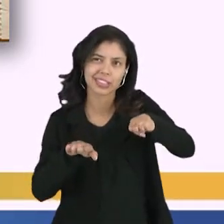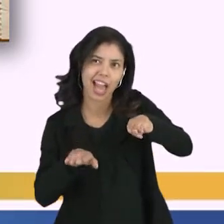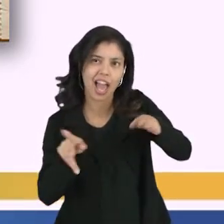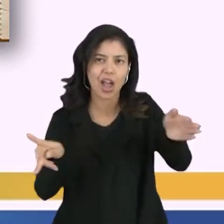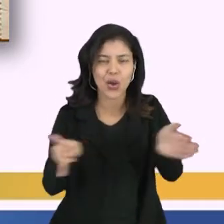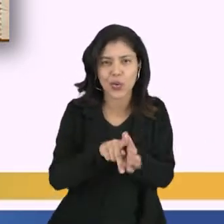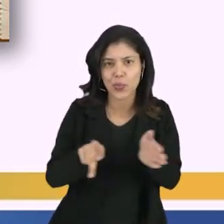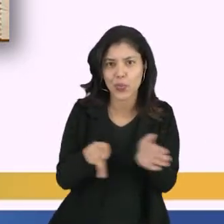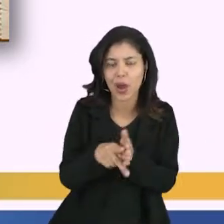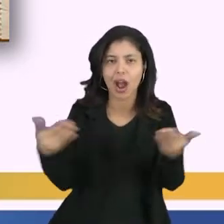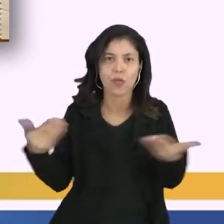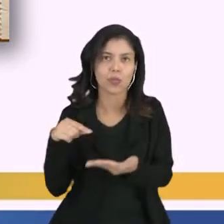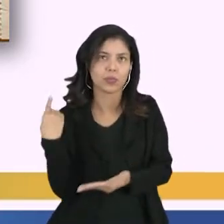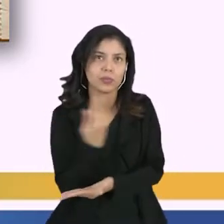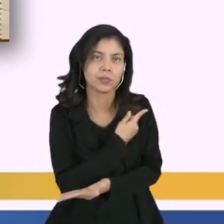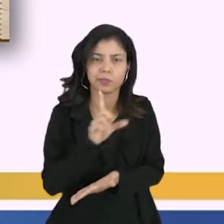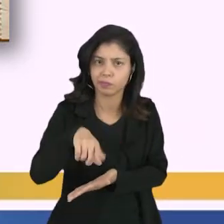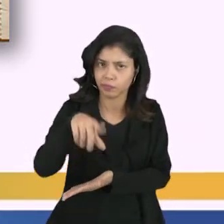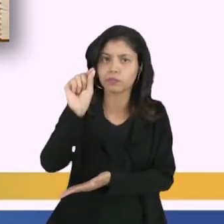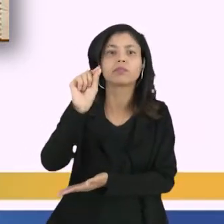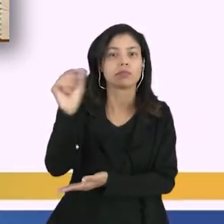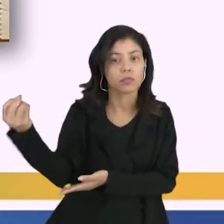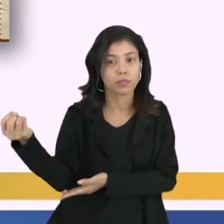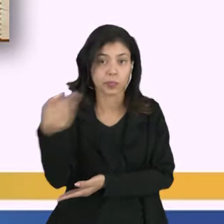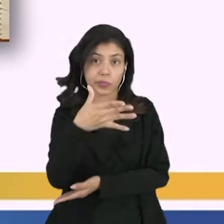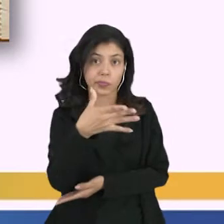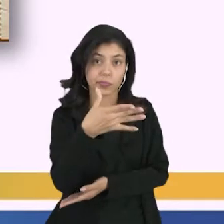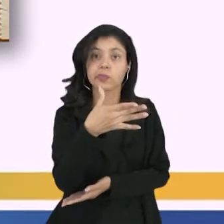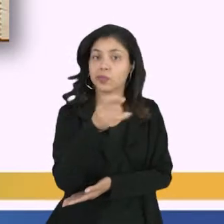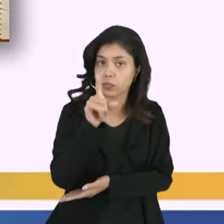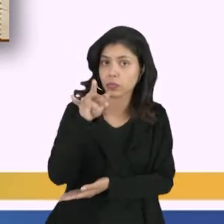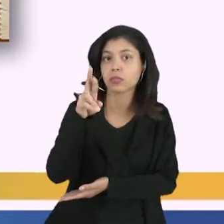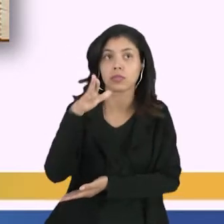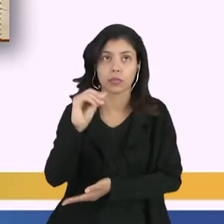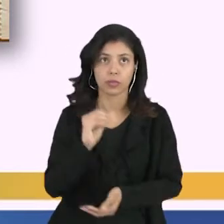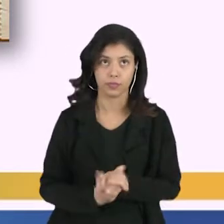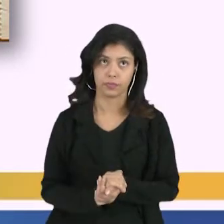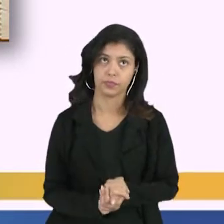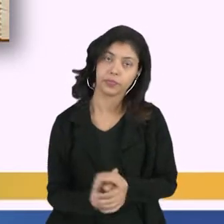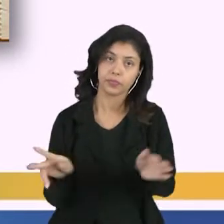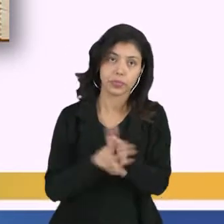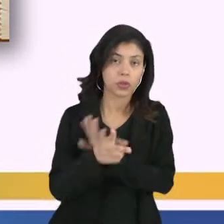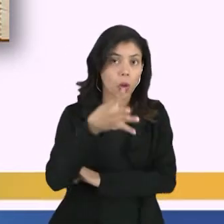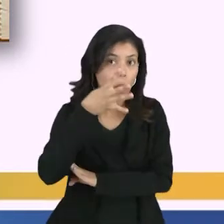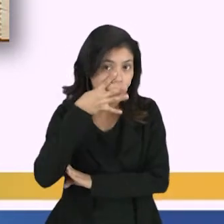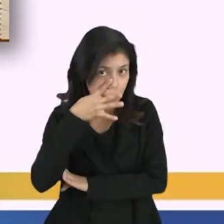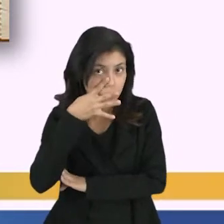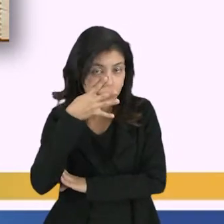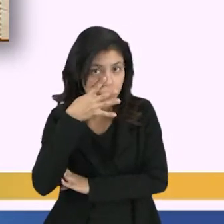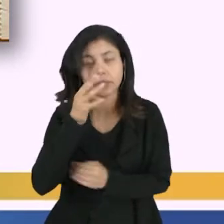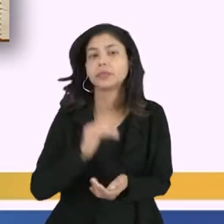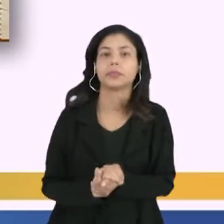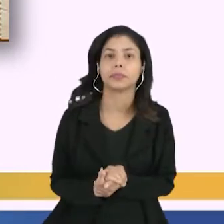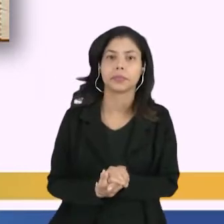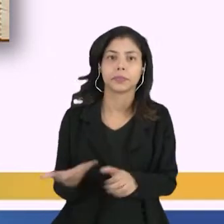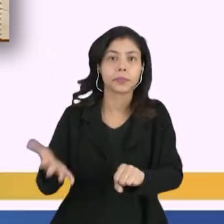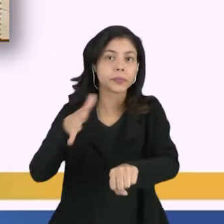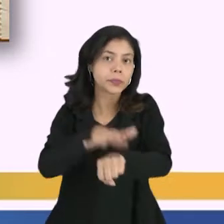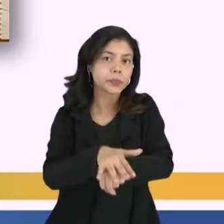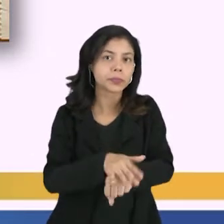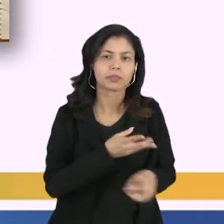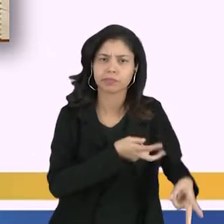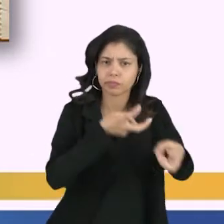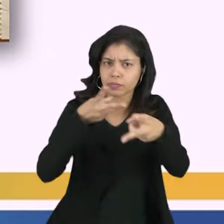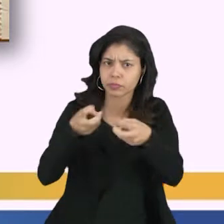A gente tem aí agora uma alternativa de novos lucros, né? Portugal agora, ele olha para a colônia aí nessa